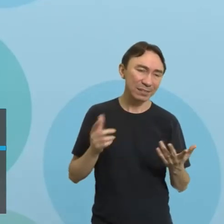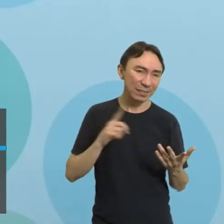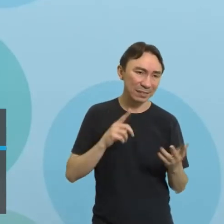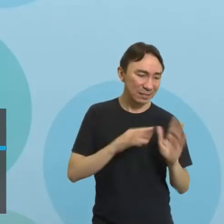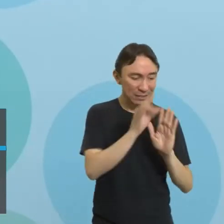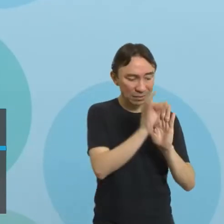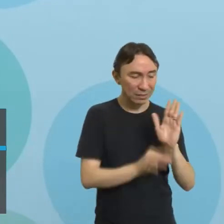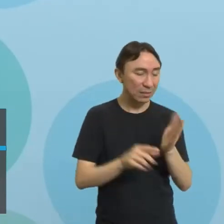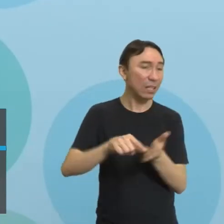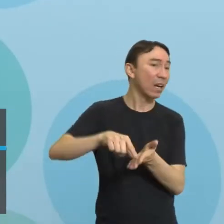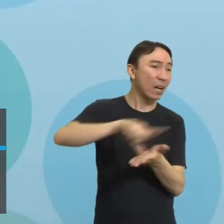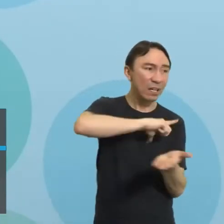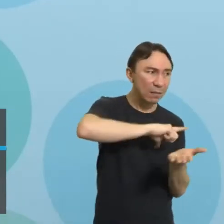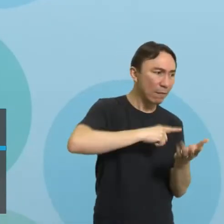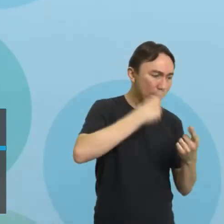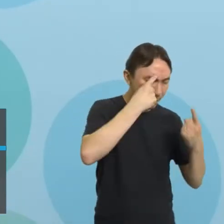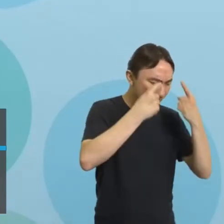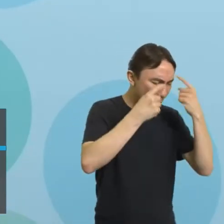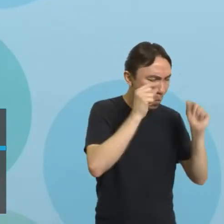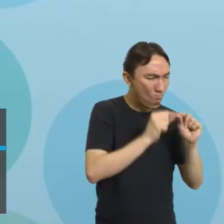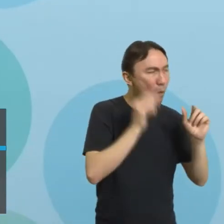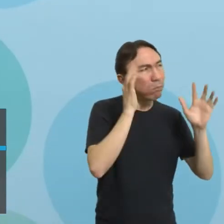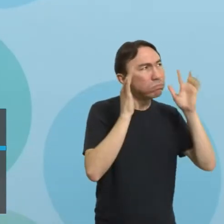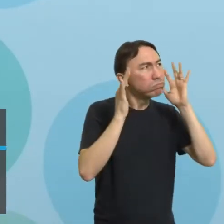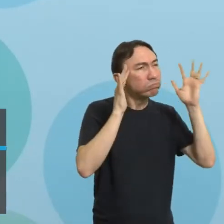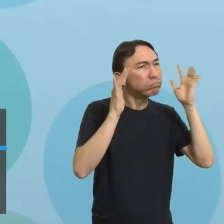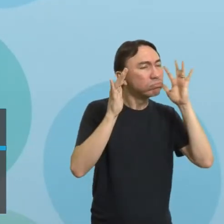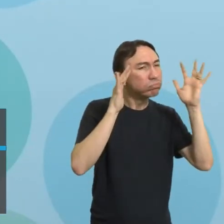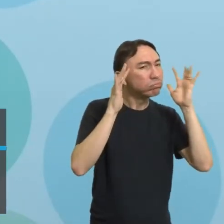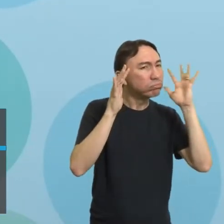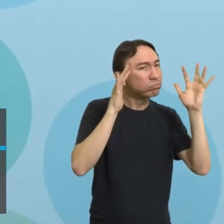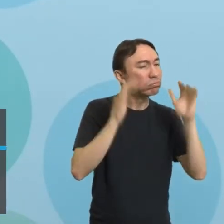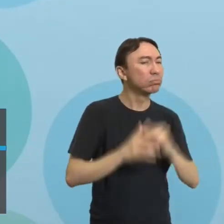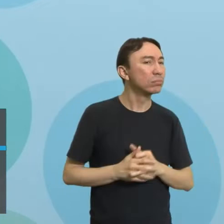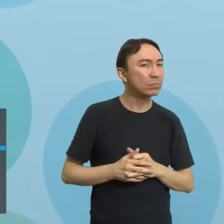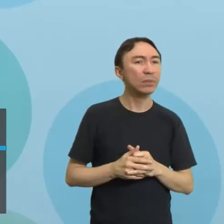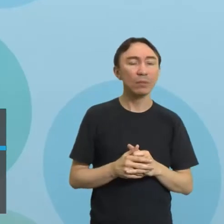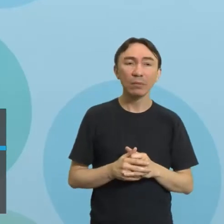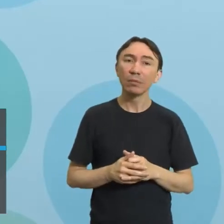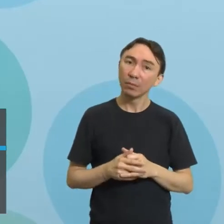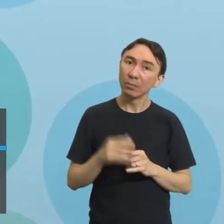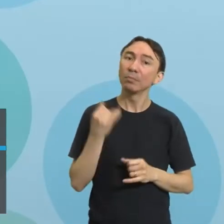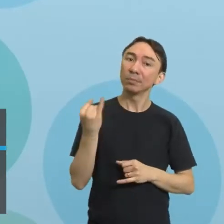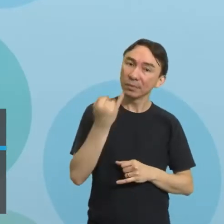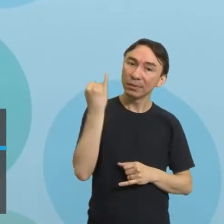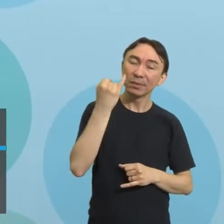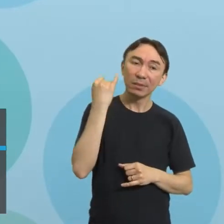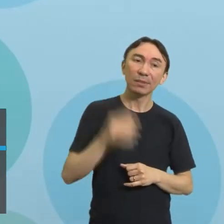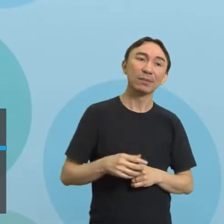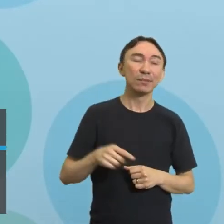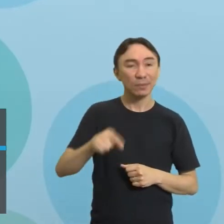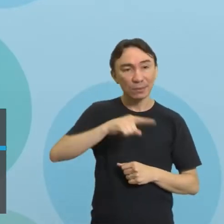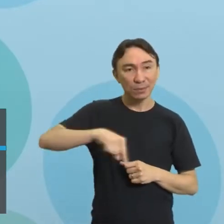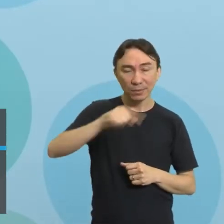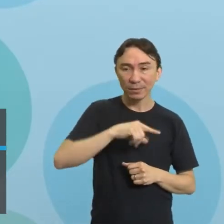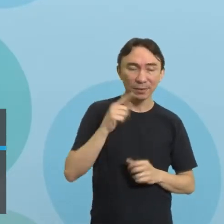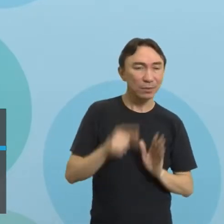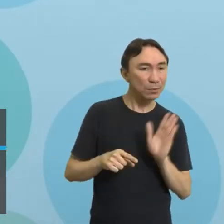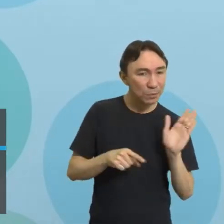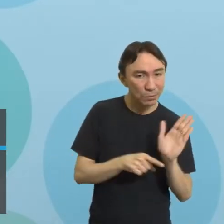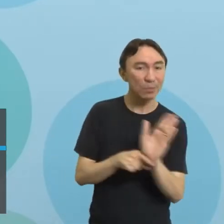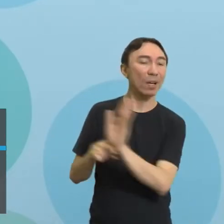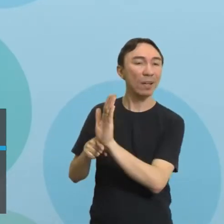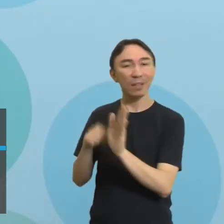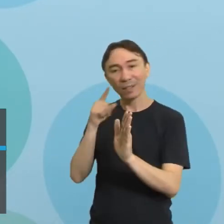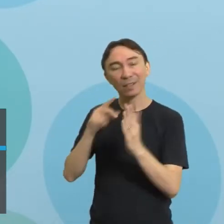Então, é importante a gente também começar a iniciá-los aí no processo da leitura compartilhada, né?